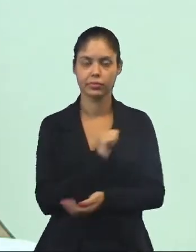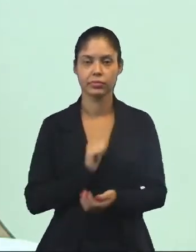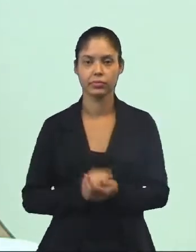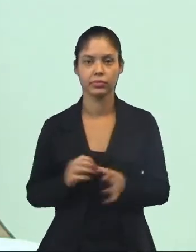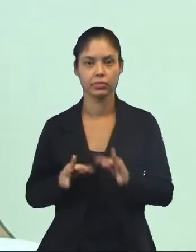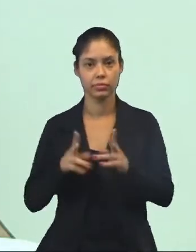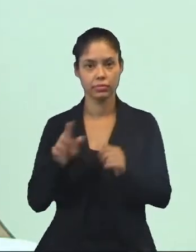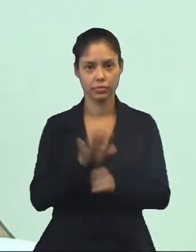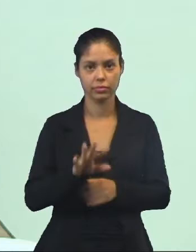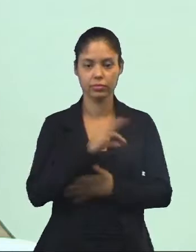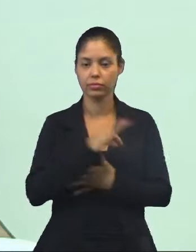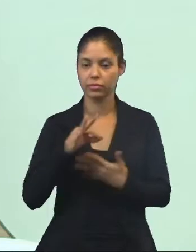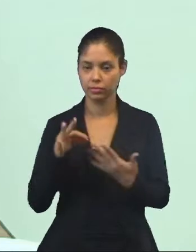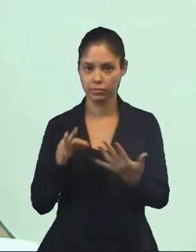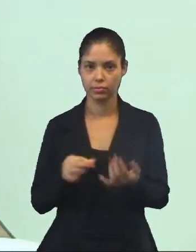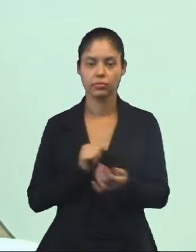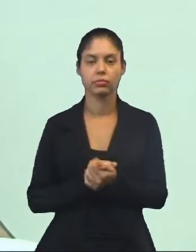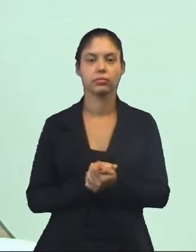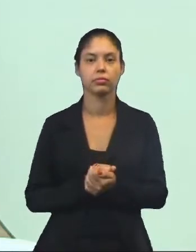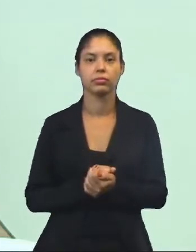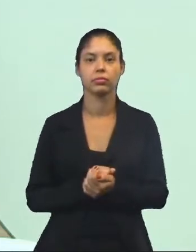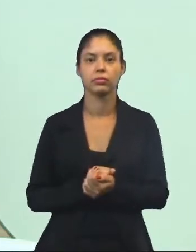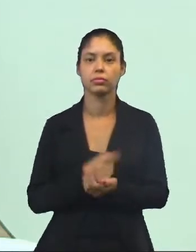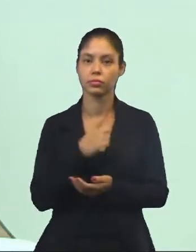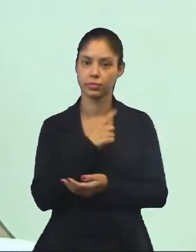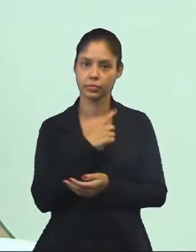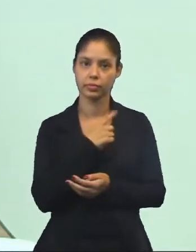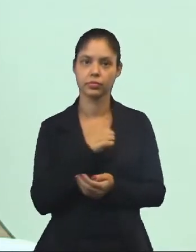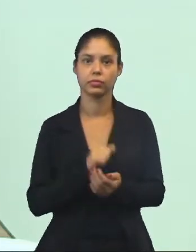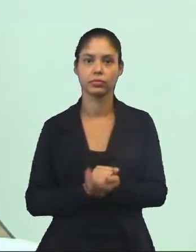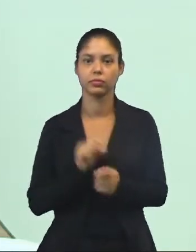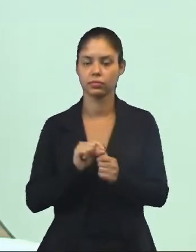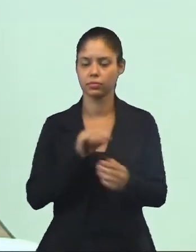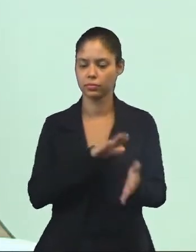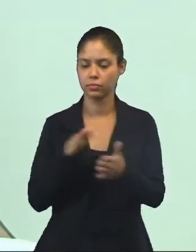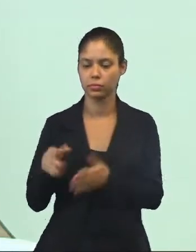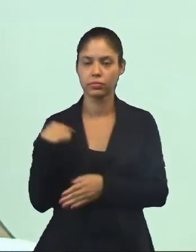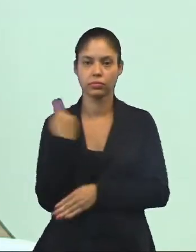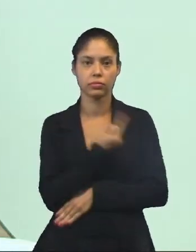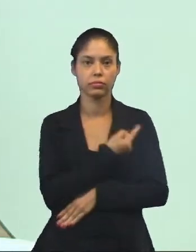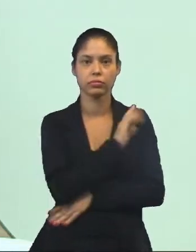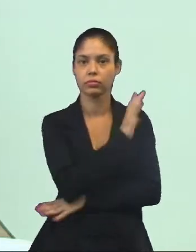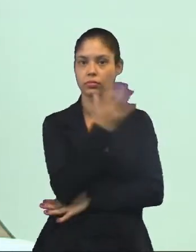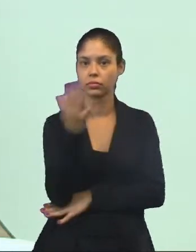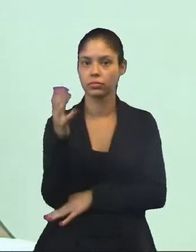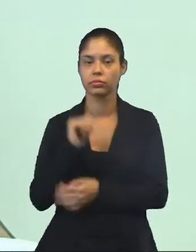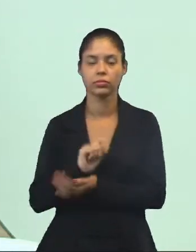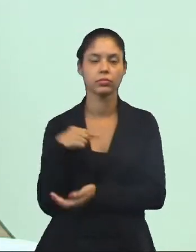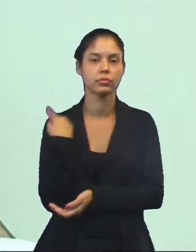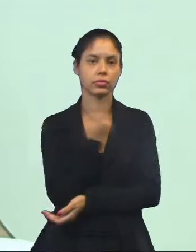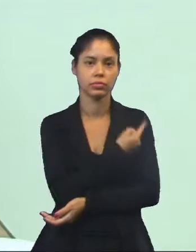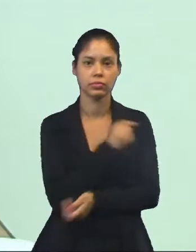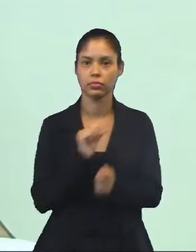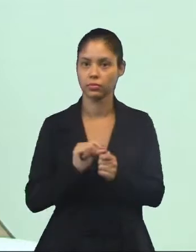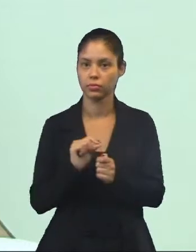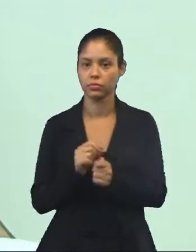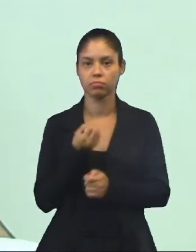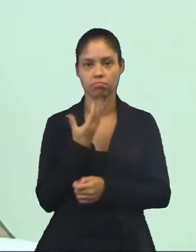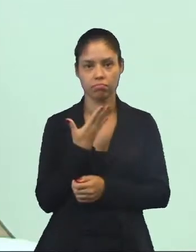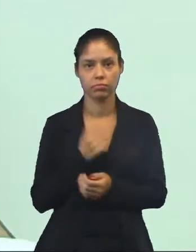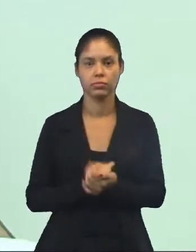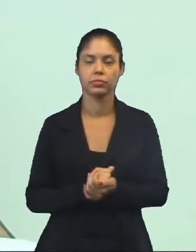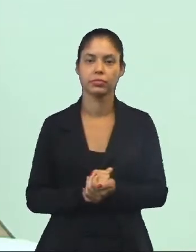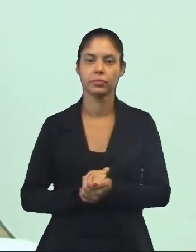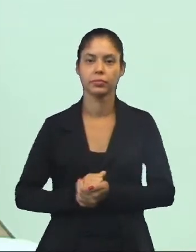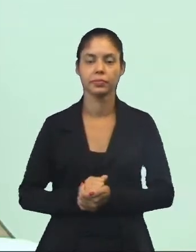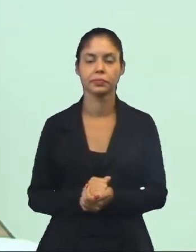em todos os elementos que compõem, né, fazem parte do meio ambiente aqui, que nós fazemos parte também como seres